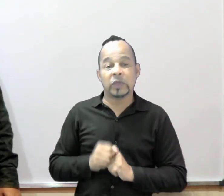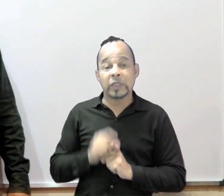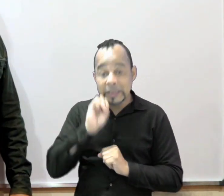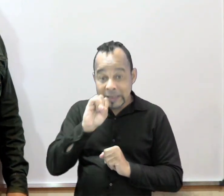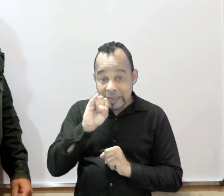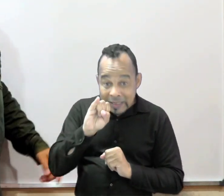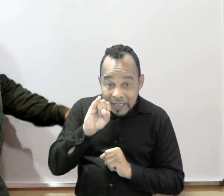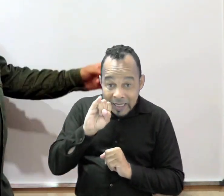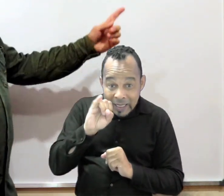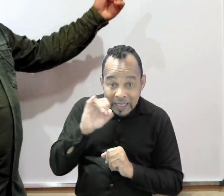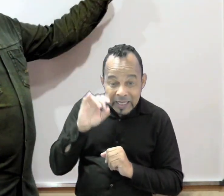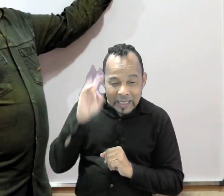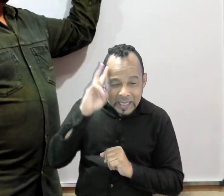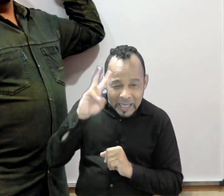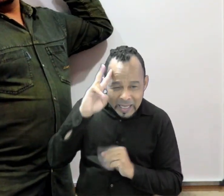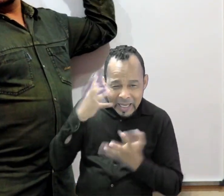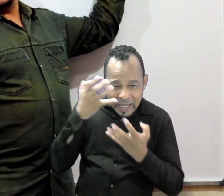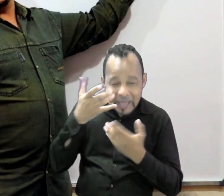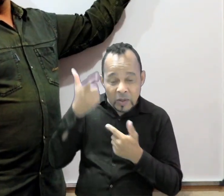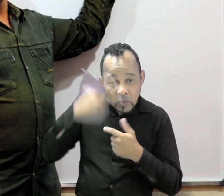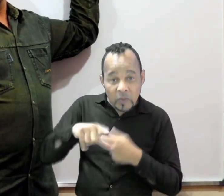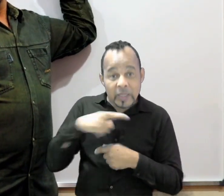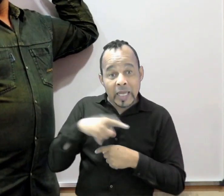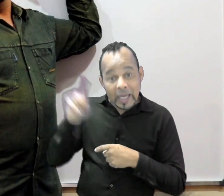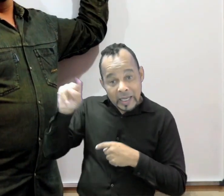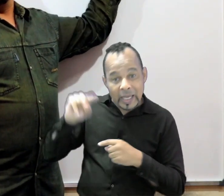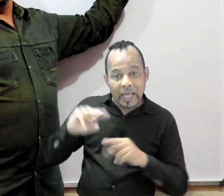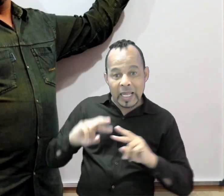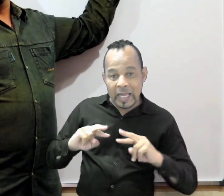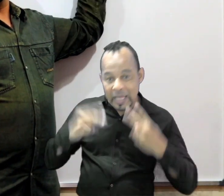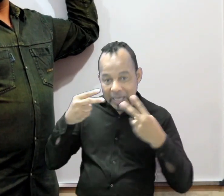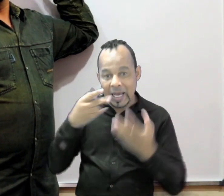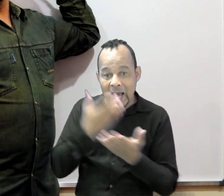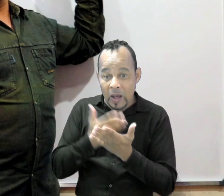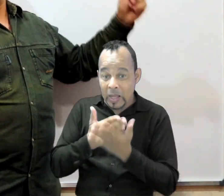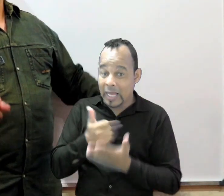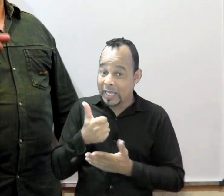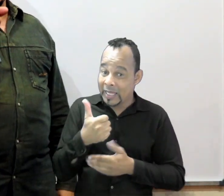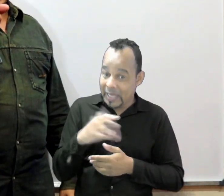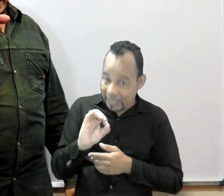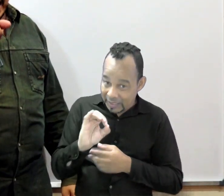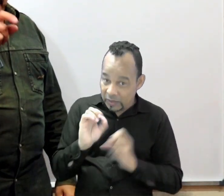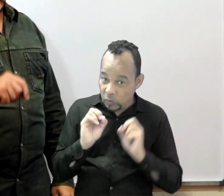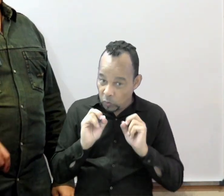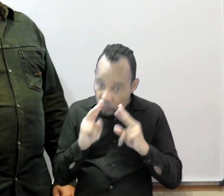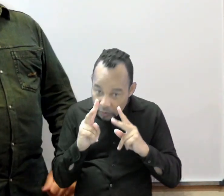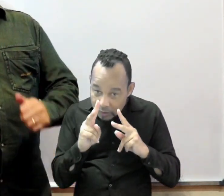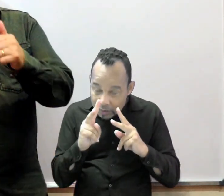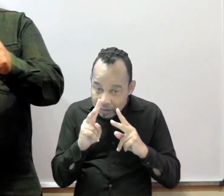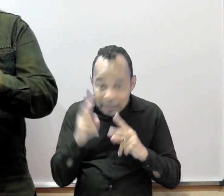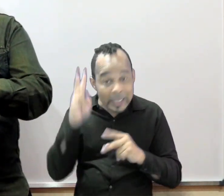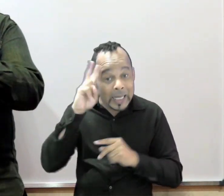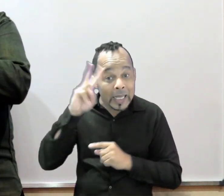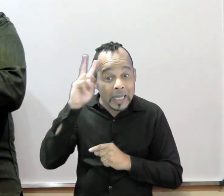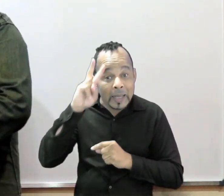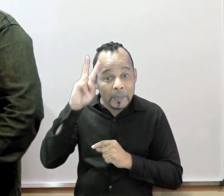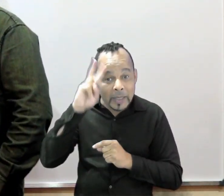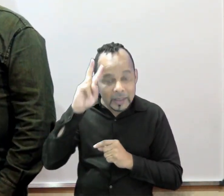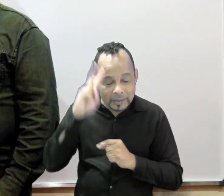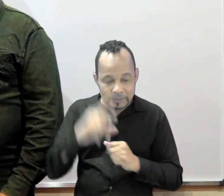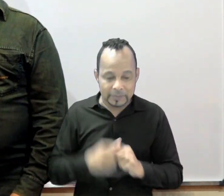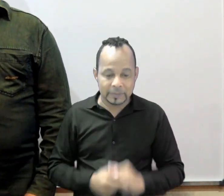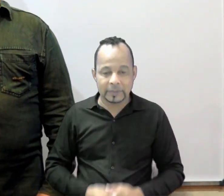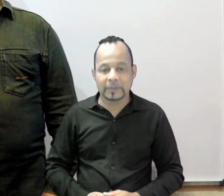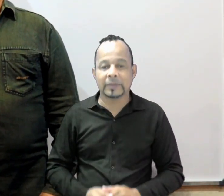Se você não se lembra, quiser dar uma lembrada, eu vou deixar aqui também o link para a aula 10. Bacana?